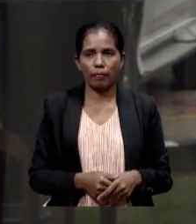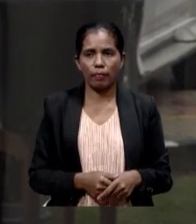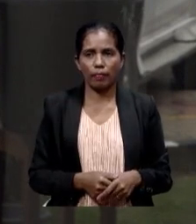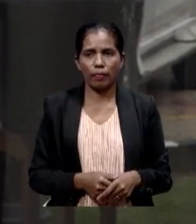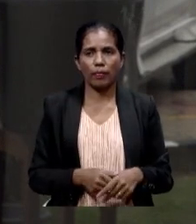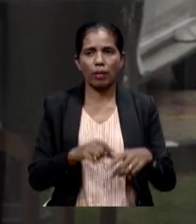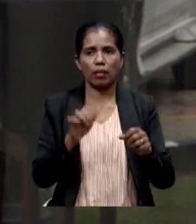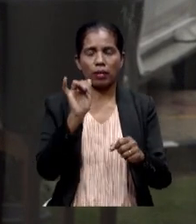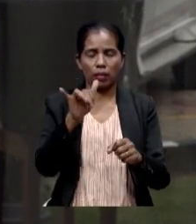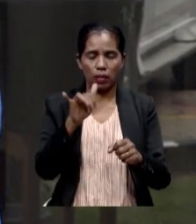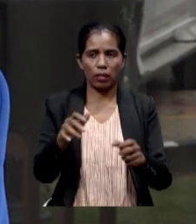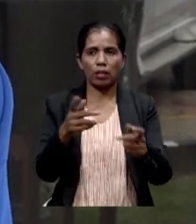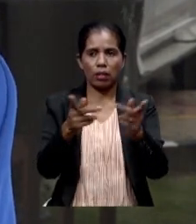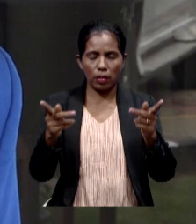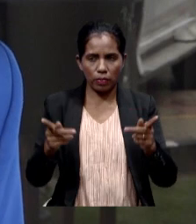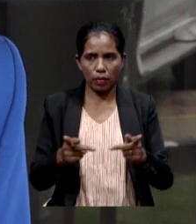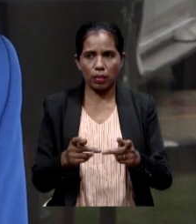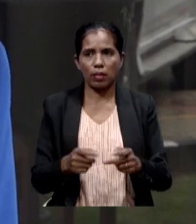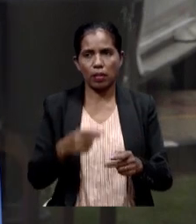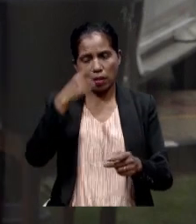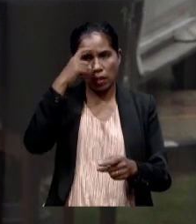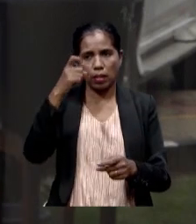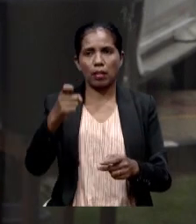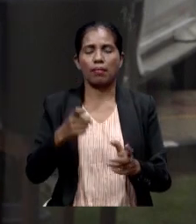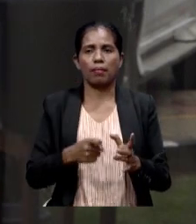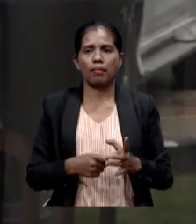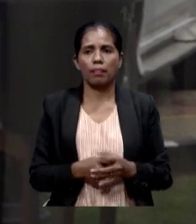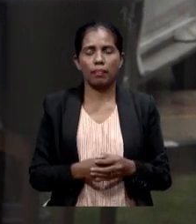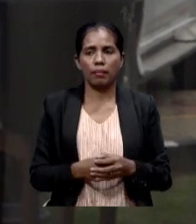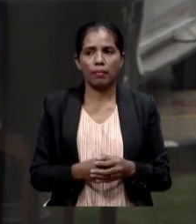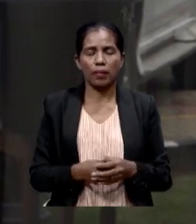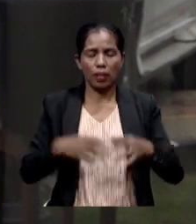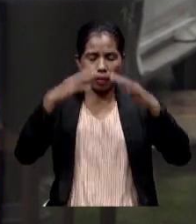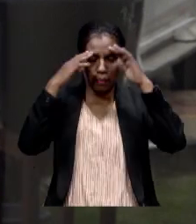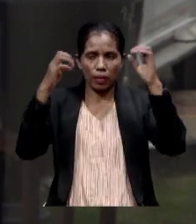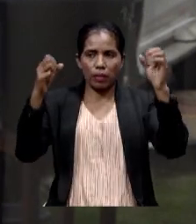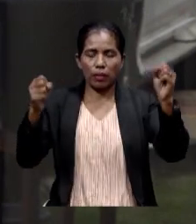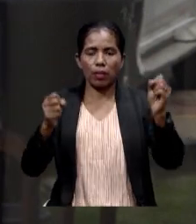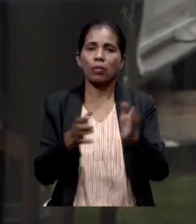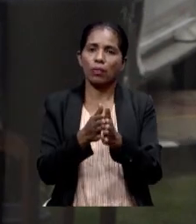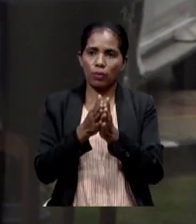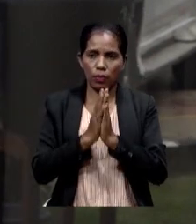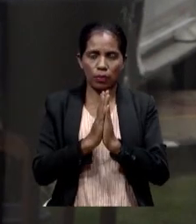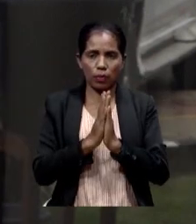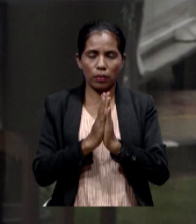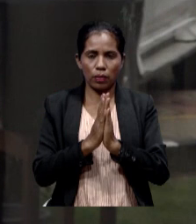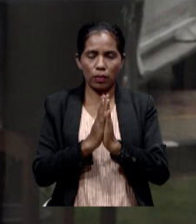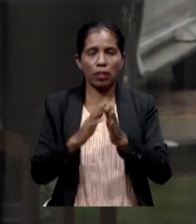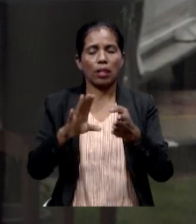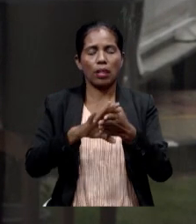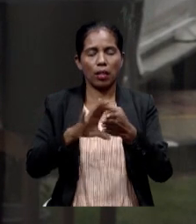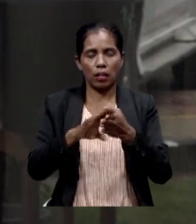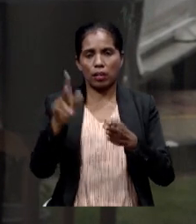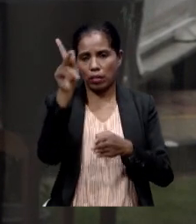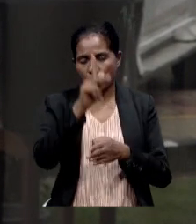Acordar e reunir a fatia. Também antes, o presidente da República tinha pedido de